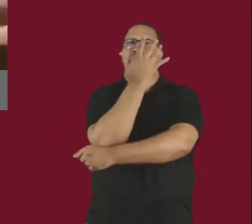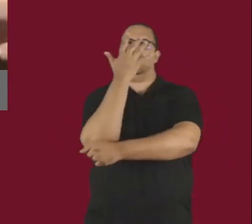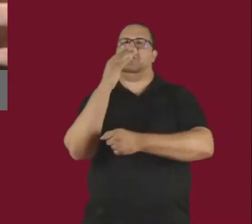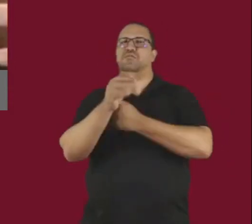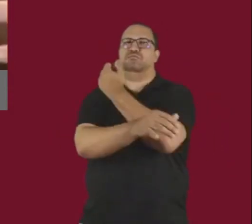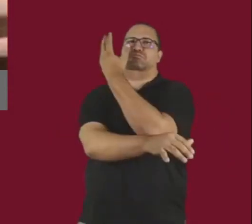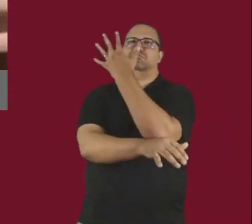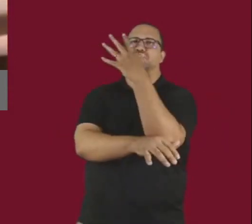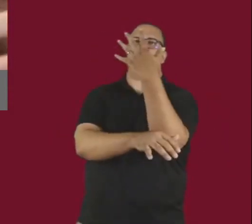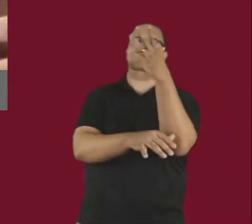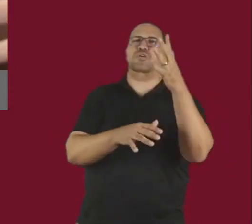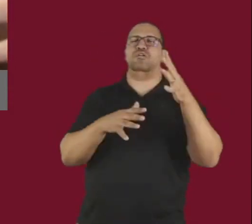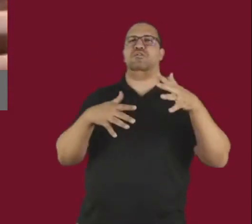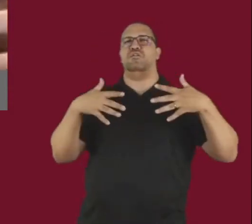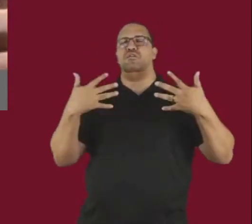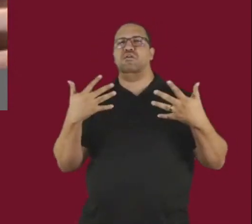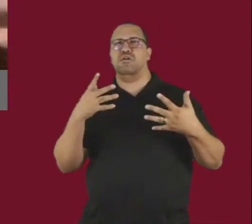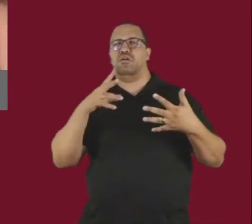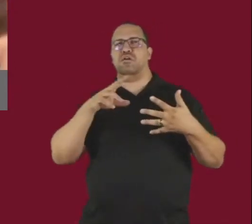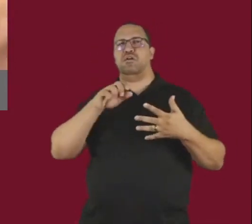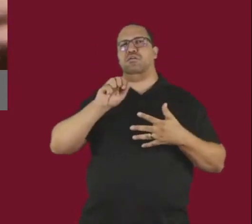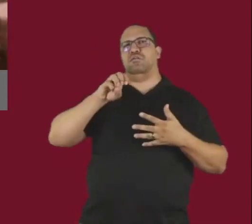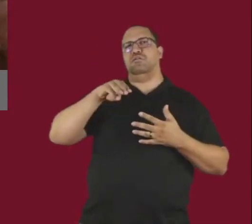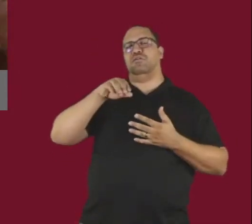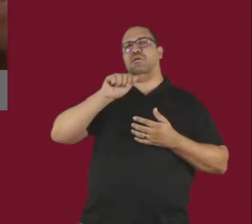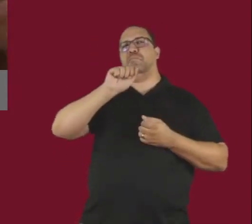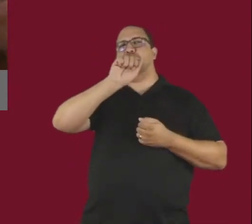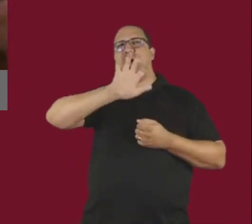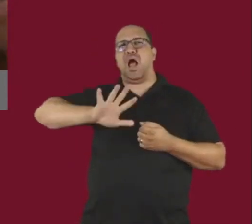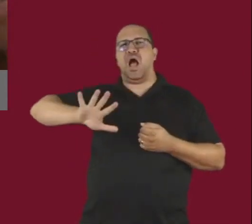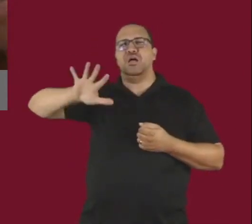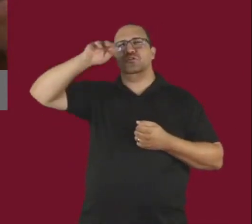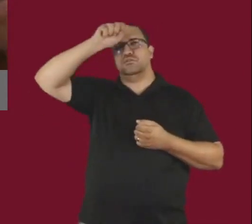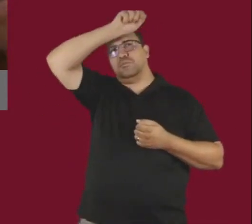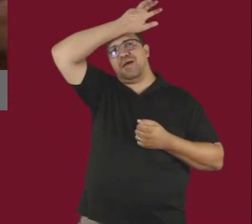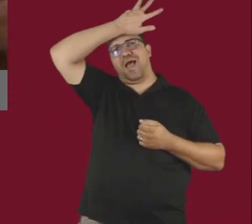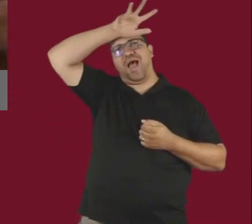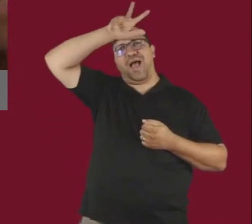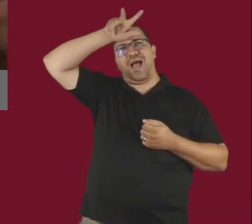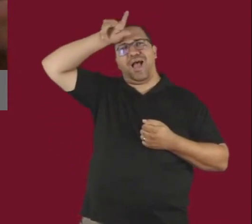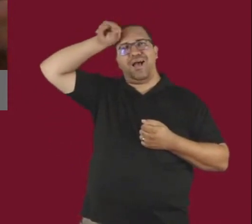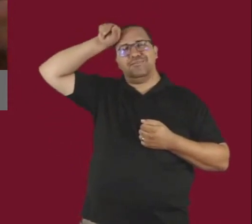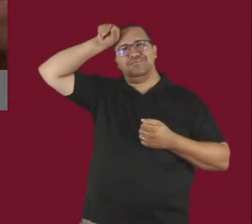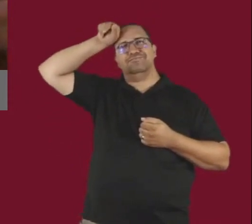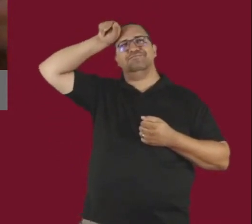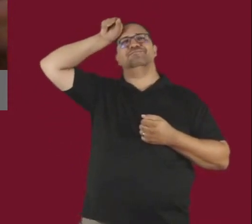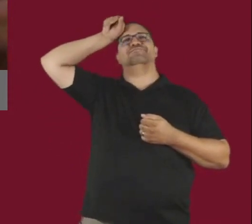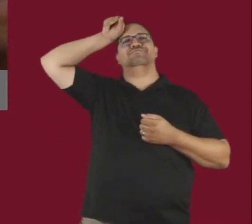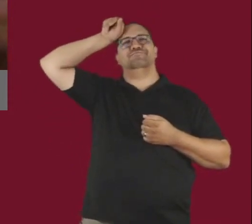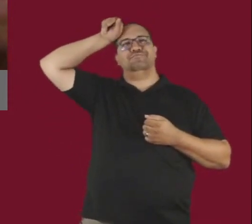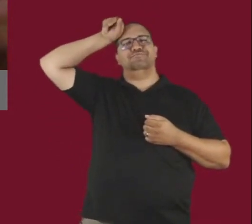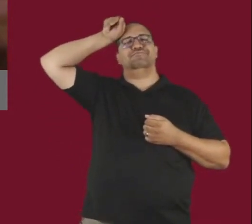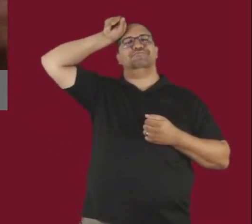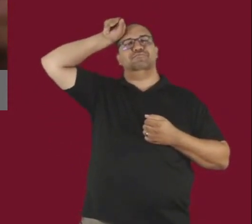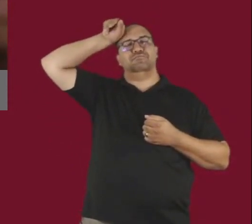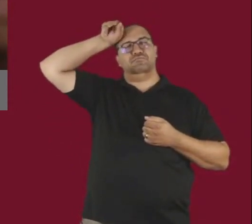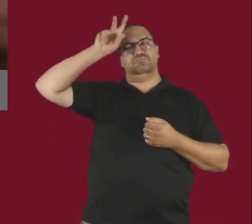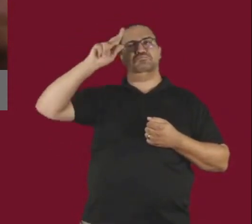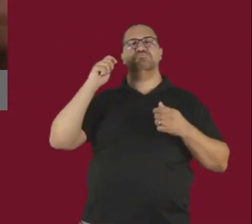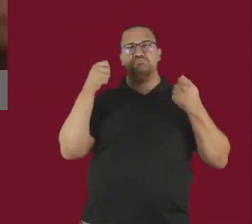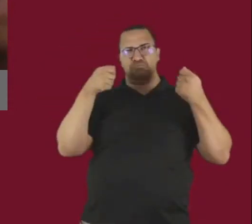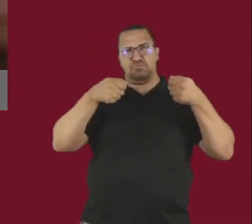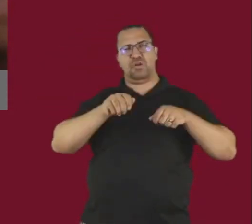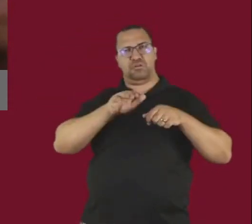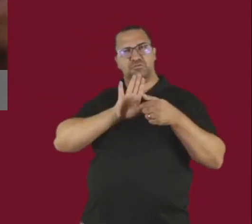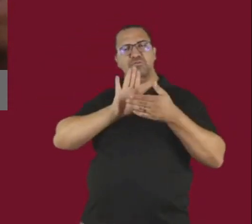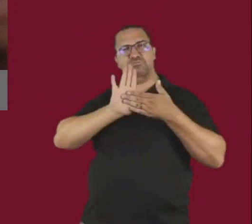se a gente, falando da Amazônia, onde eu estou, né, é cientificamente comprovado que os ancestrais dos atuais